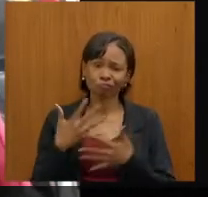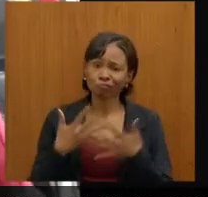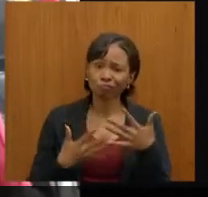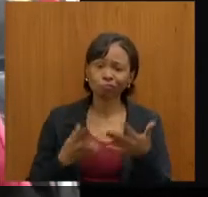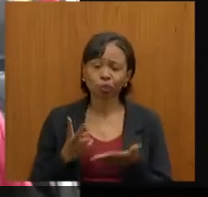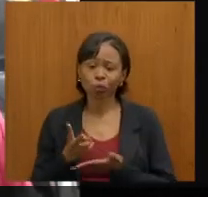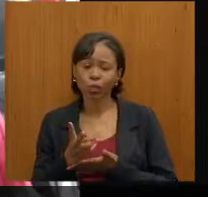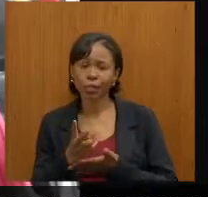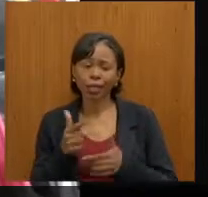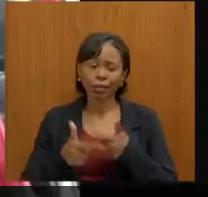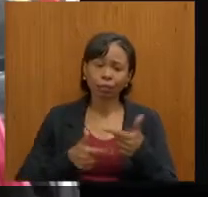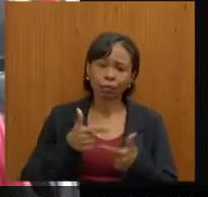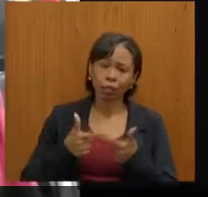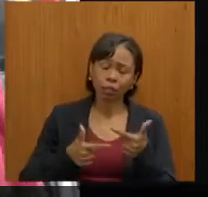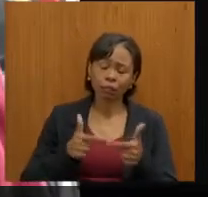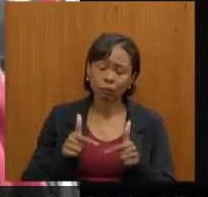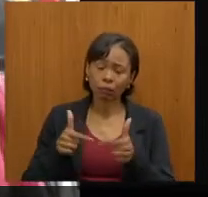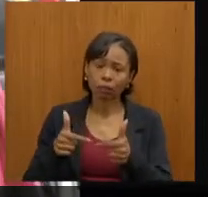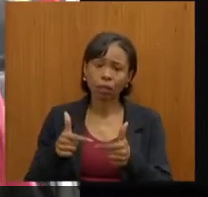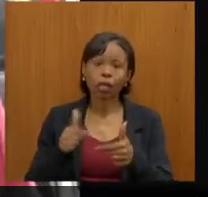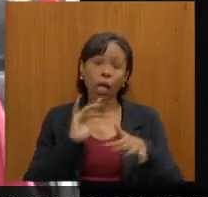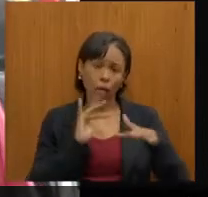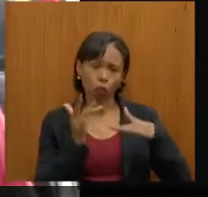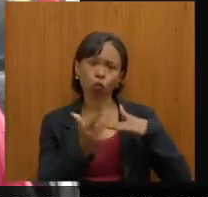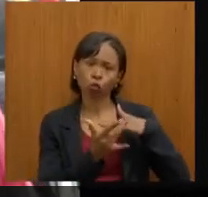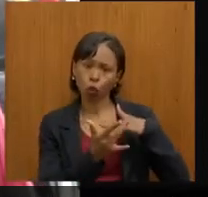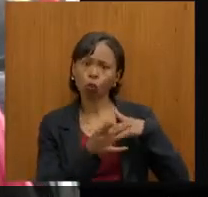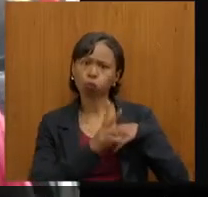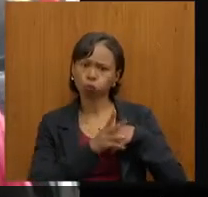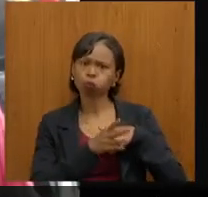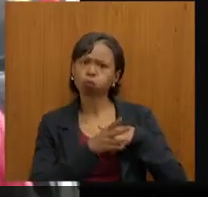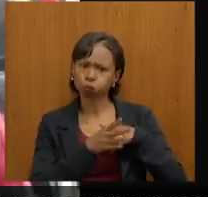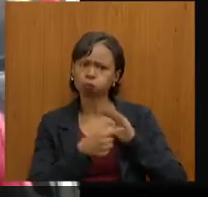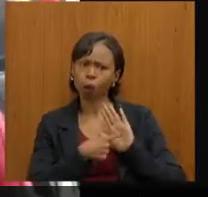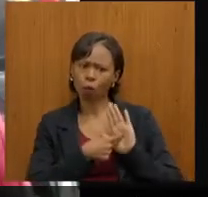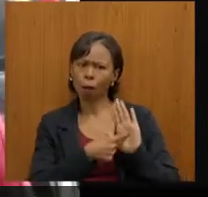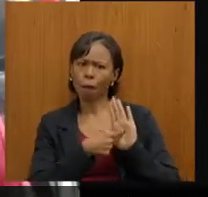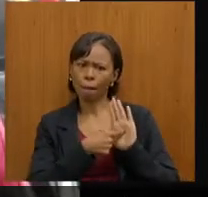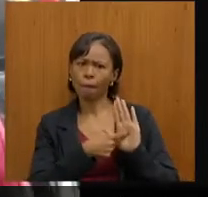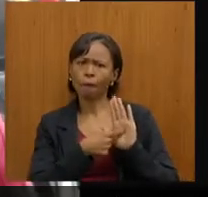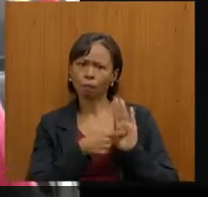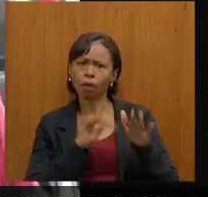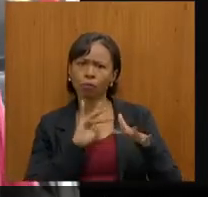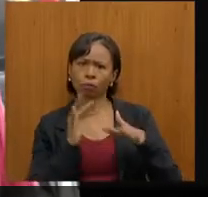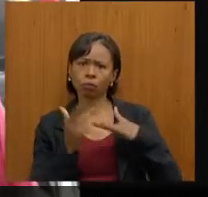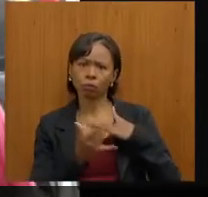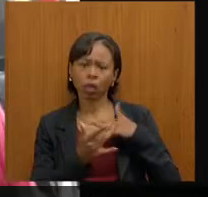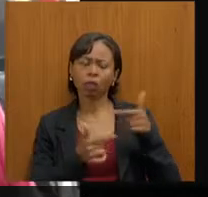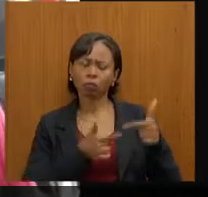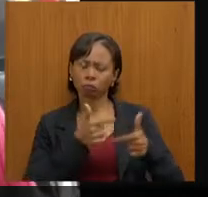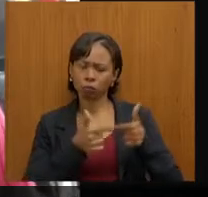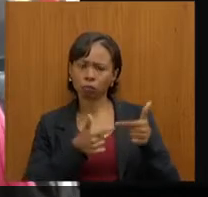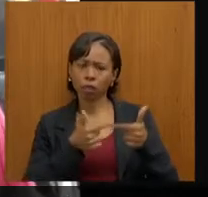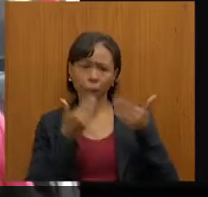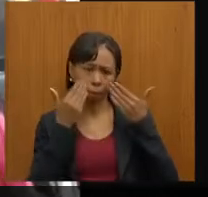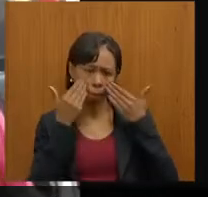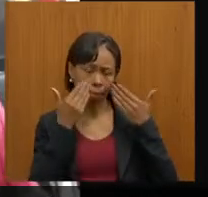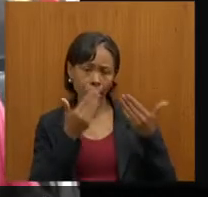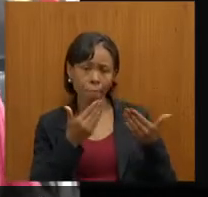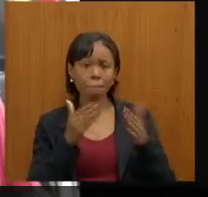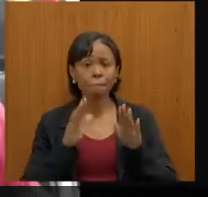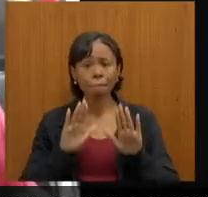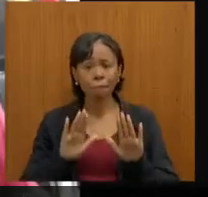atividades Nós não paramos nas redes sociais nós continuamos nosso trabalho nas redes sociais mas ainda merece